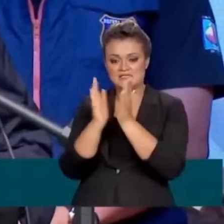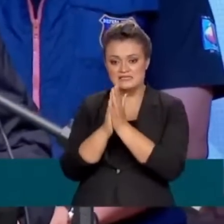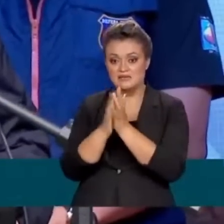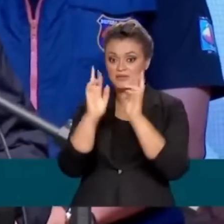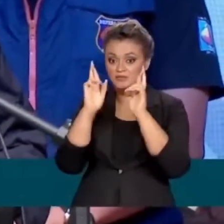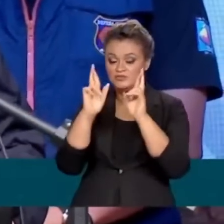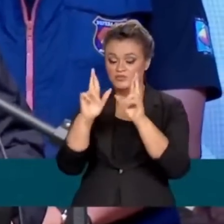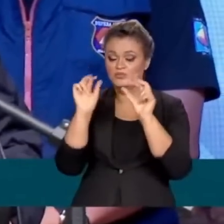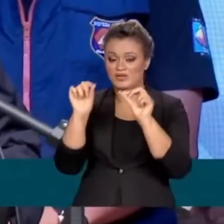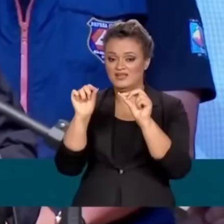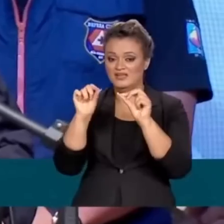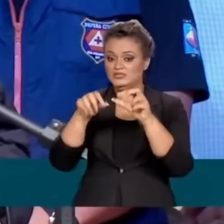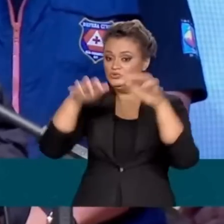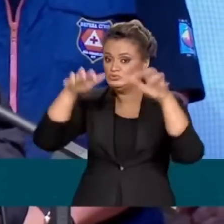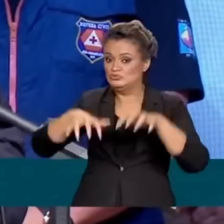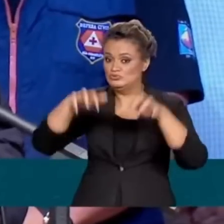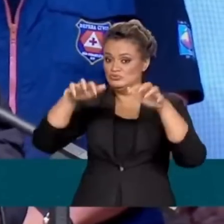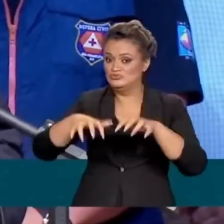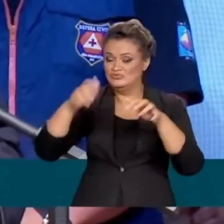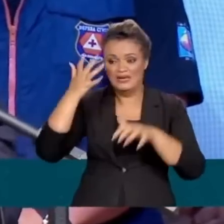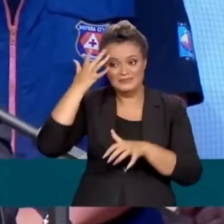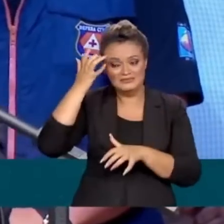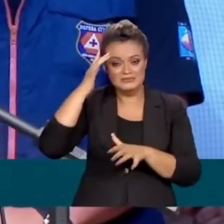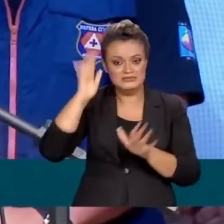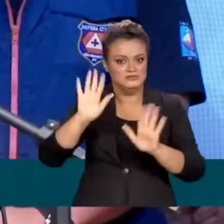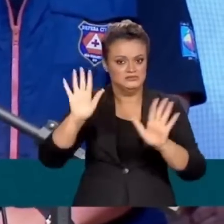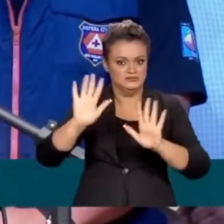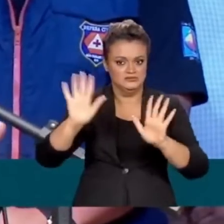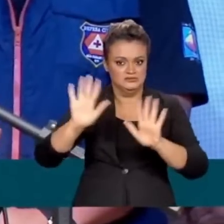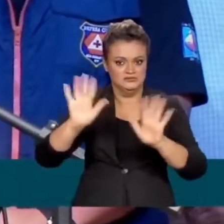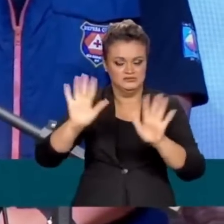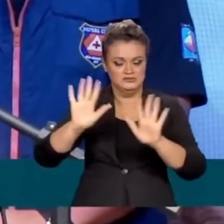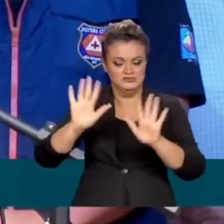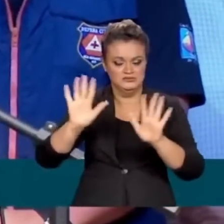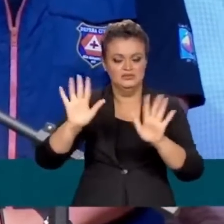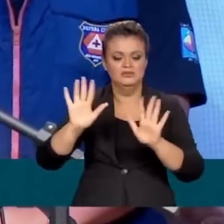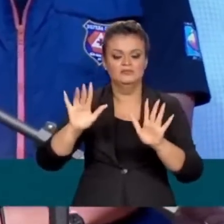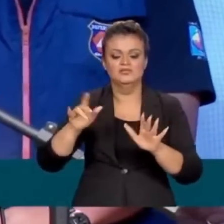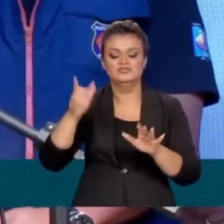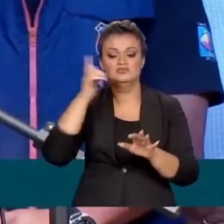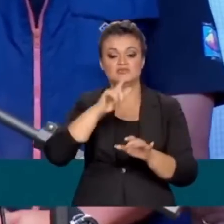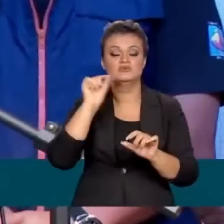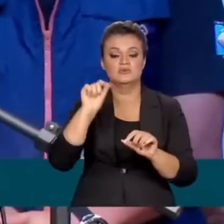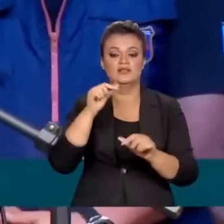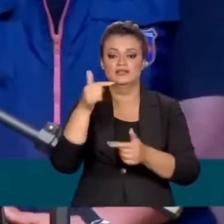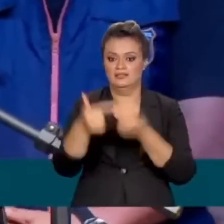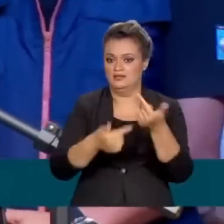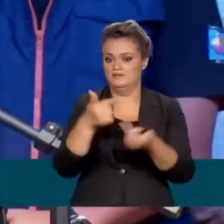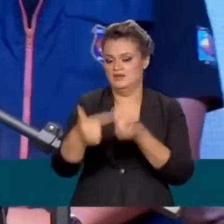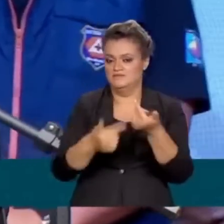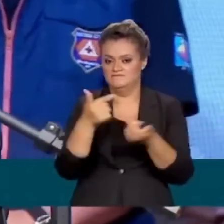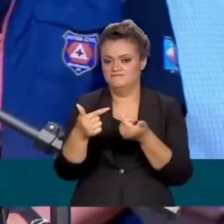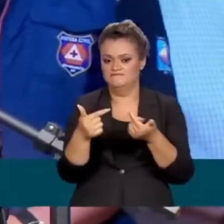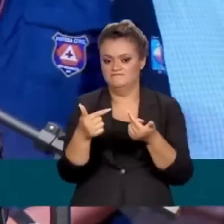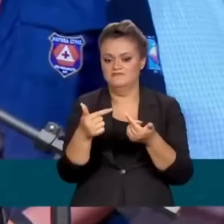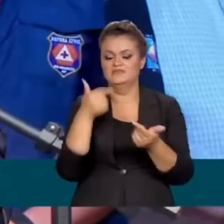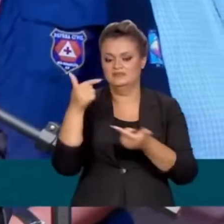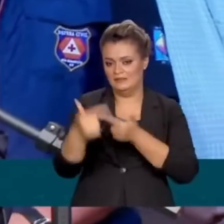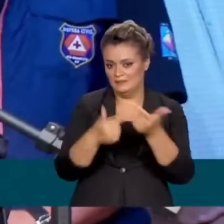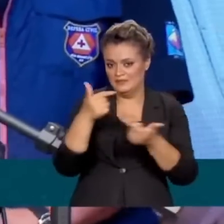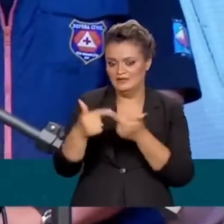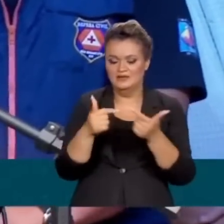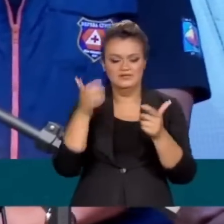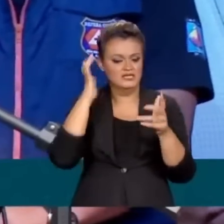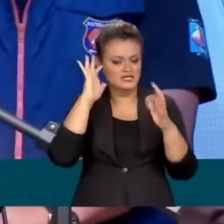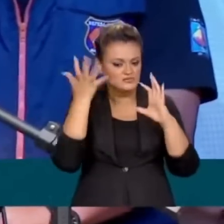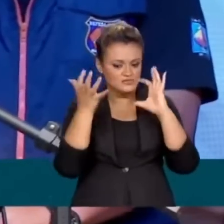não chova mais esses dias para a gente poder ter condição de trabalhar e começar